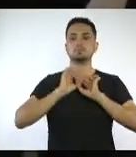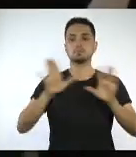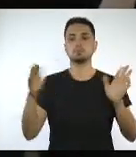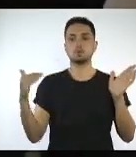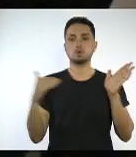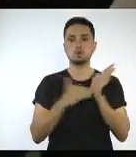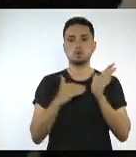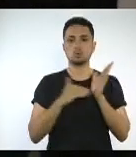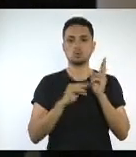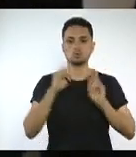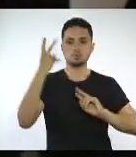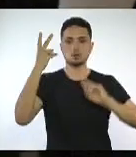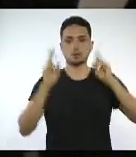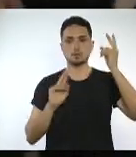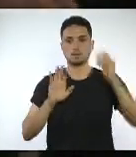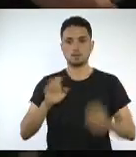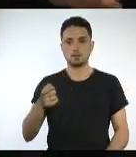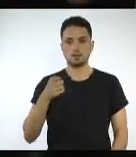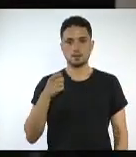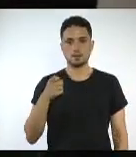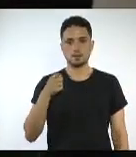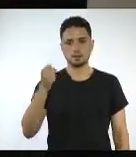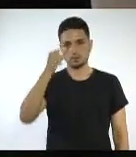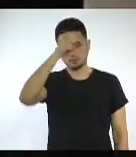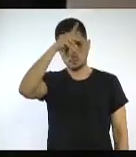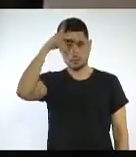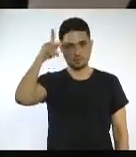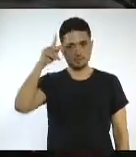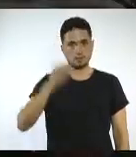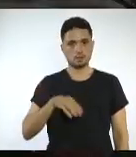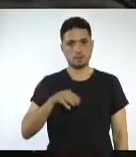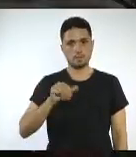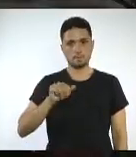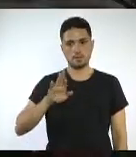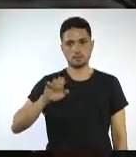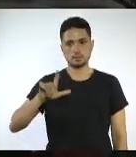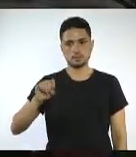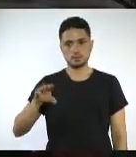carnaval sob o comando do desprefeito Marcelo Crivella. Muito obrigado, senhor presidente. Vamos seguir, deputado Luiz.